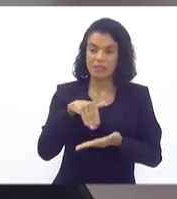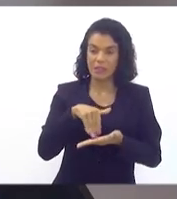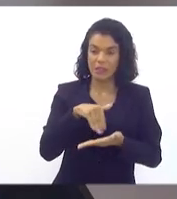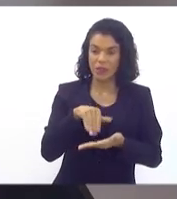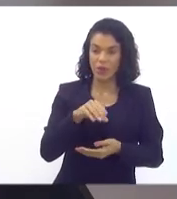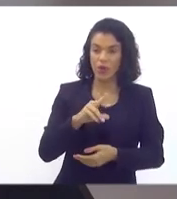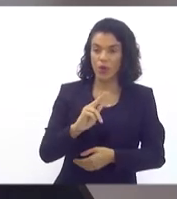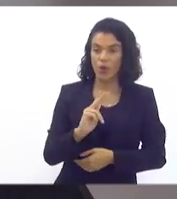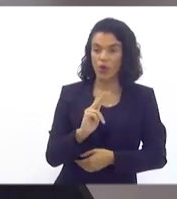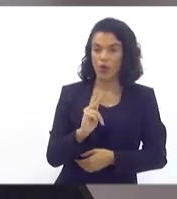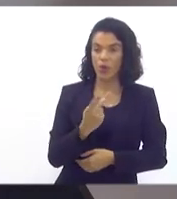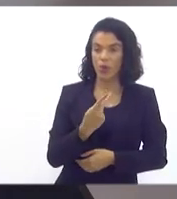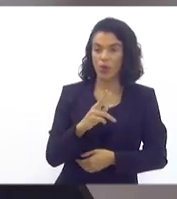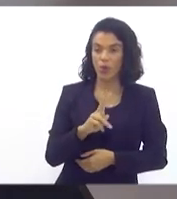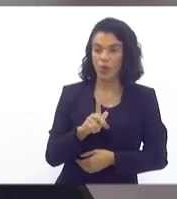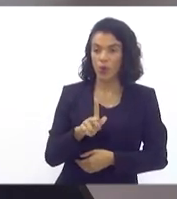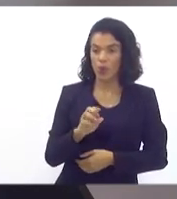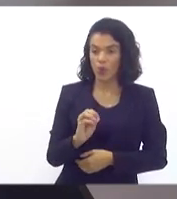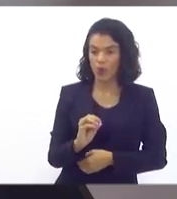pagabensizar